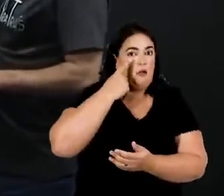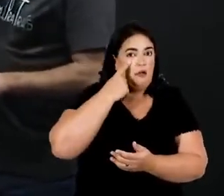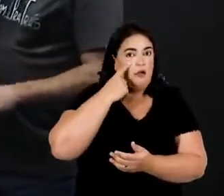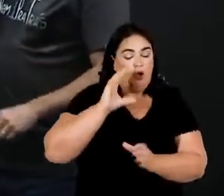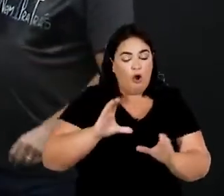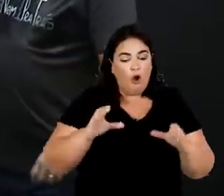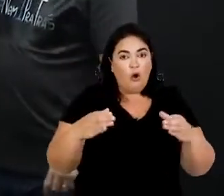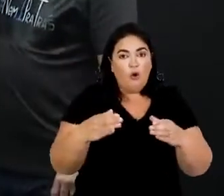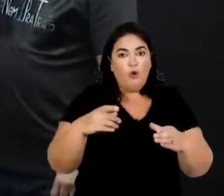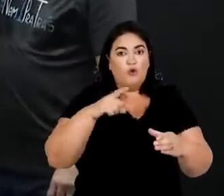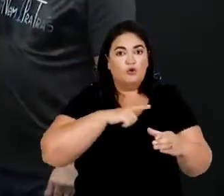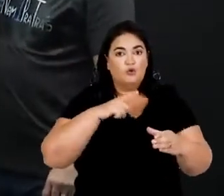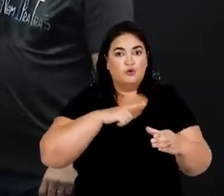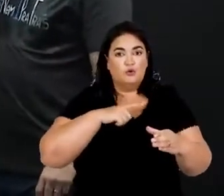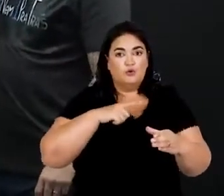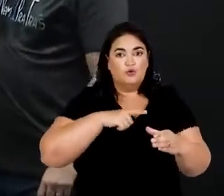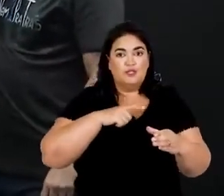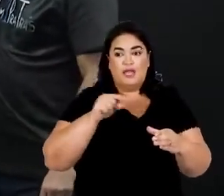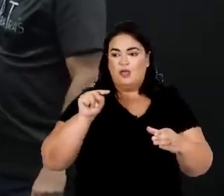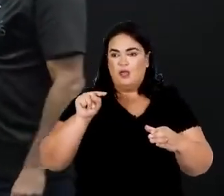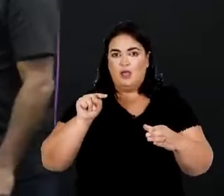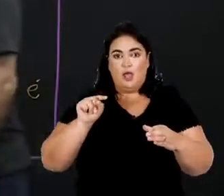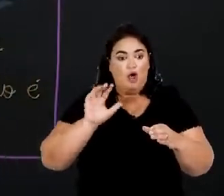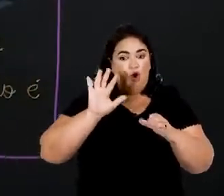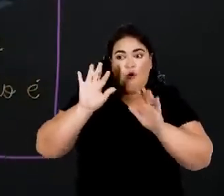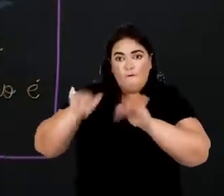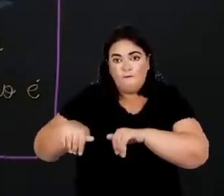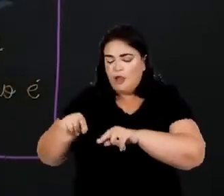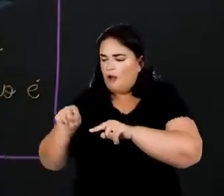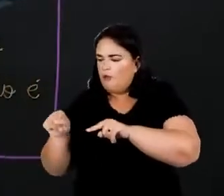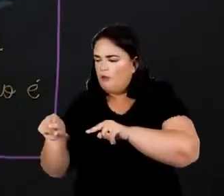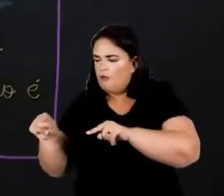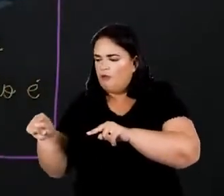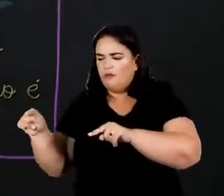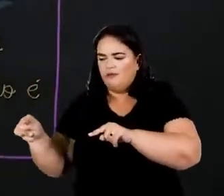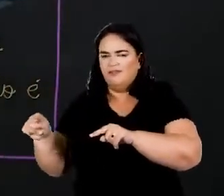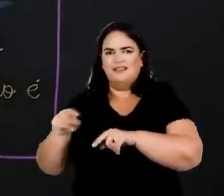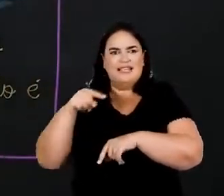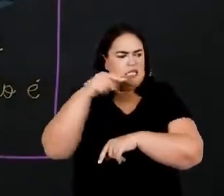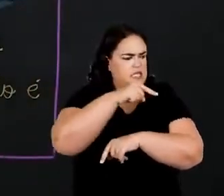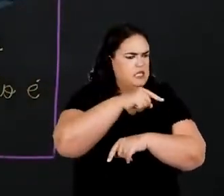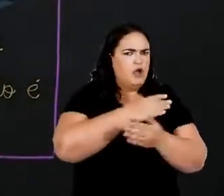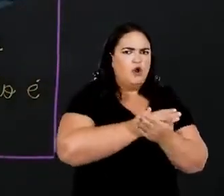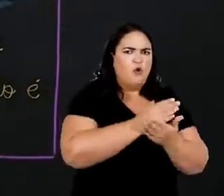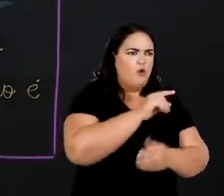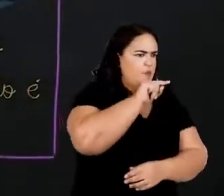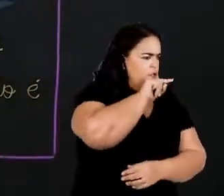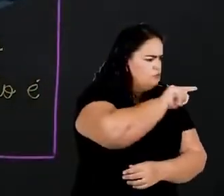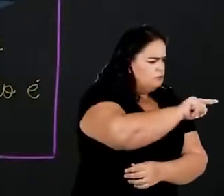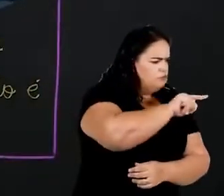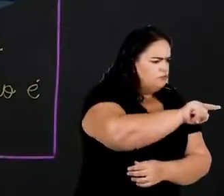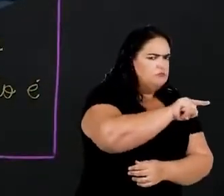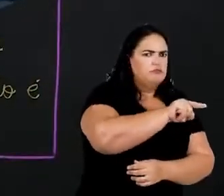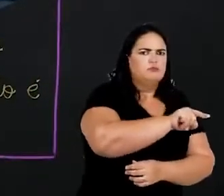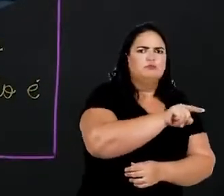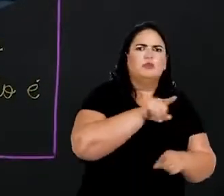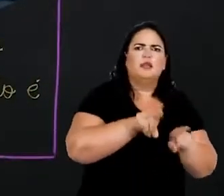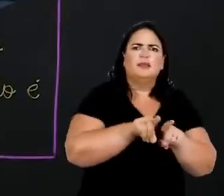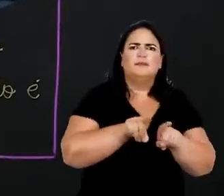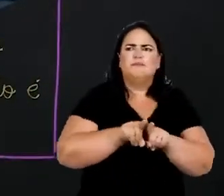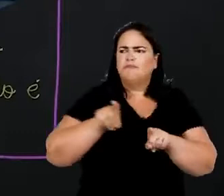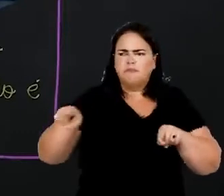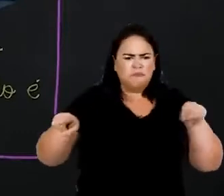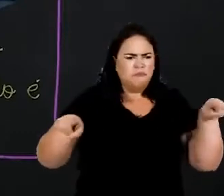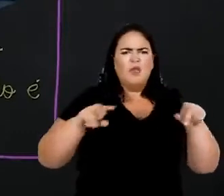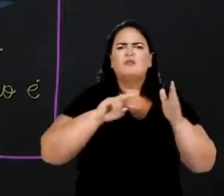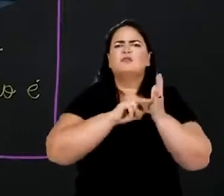conjunto possui a essências aqui no seu final e possui... Aqui no seu início o quê